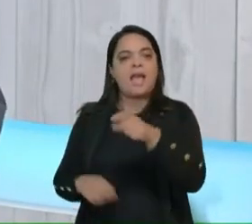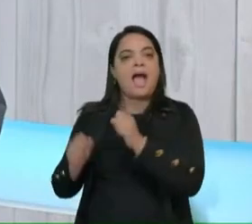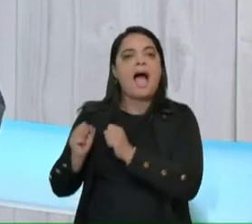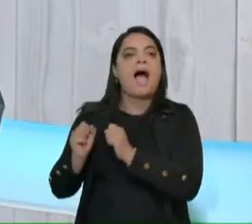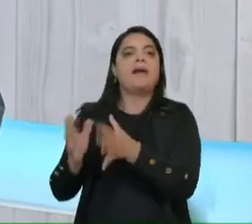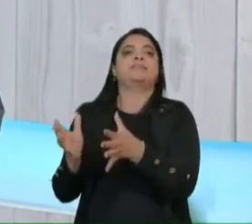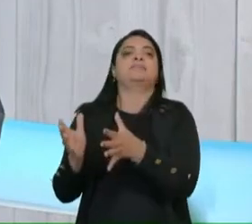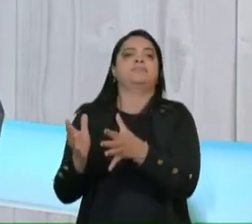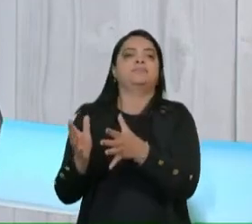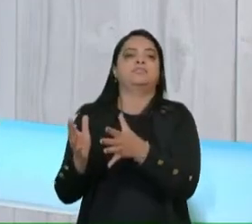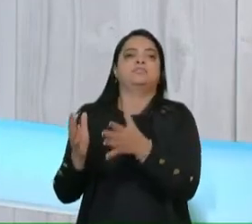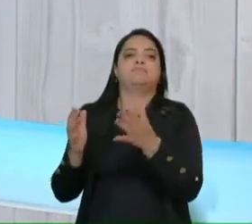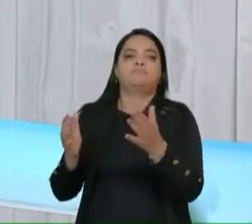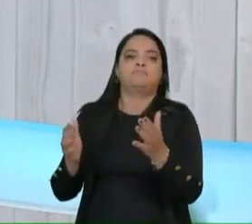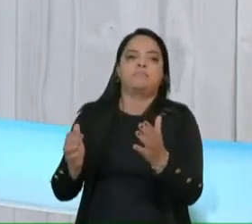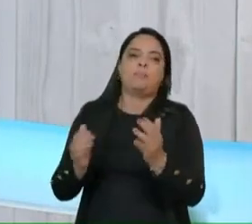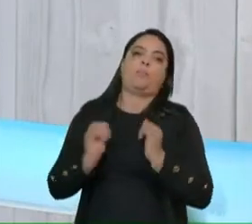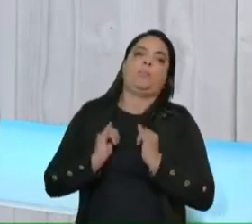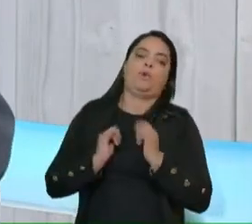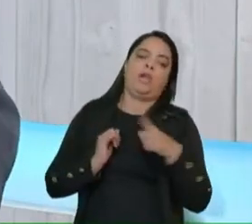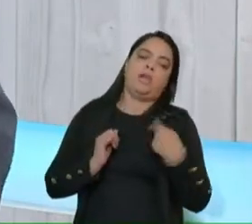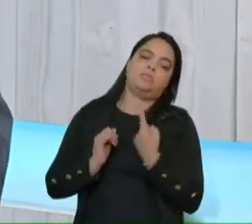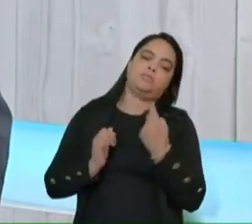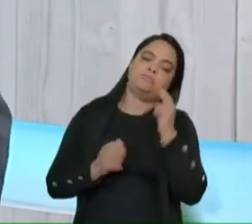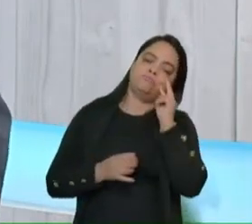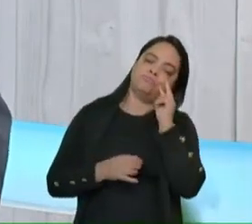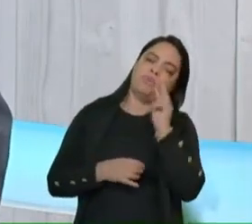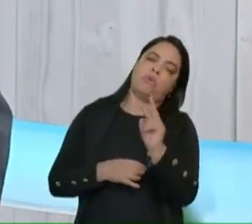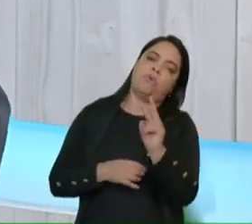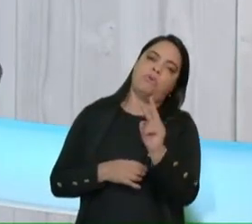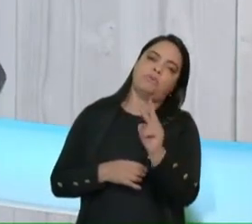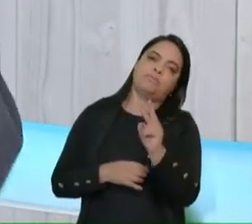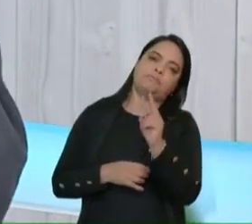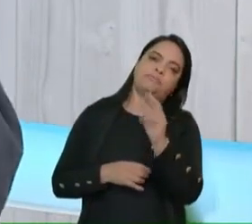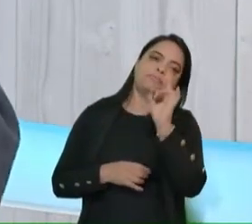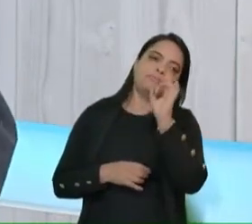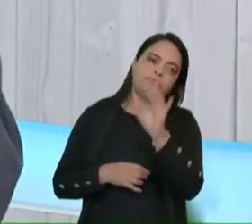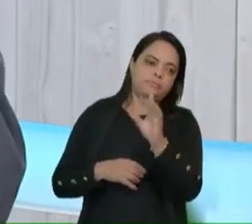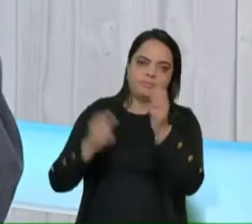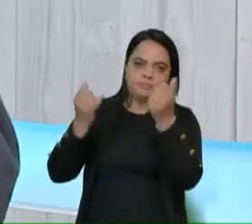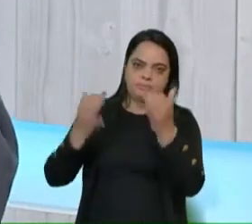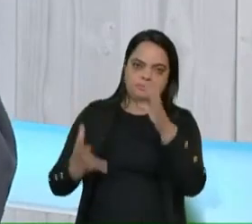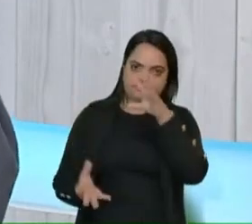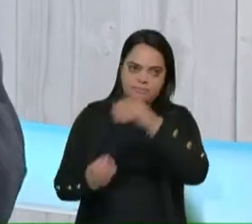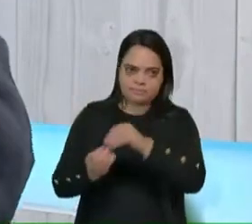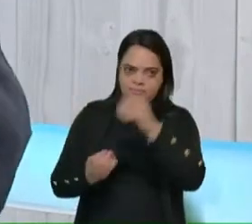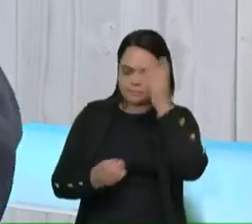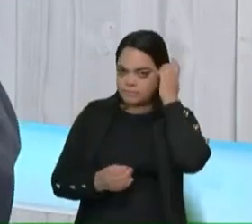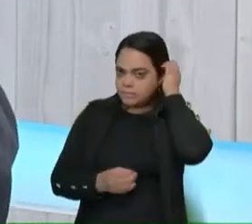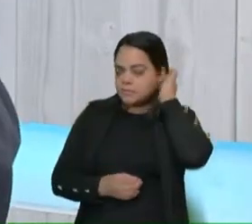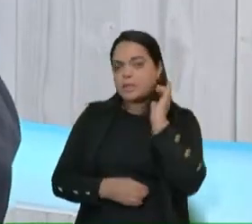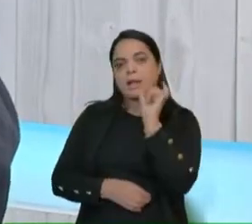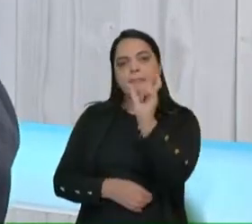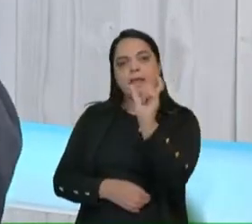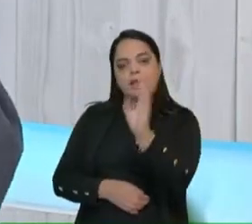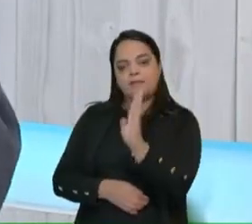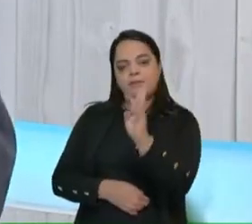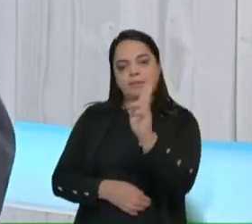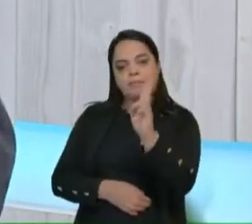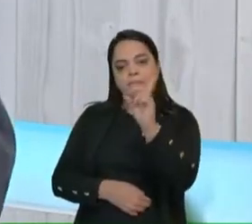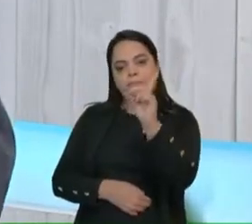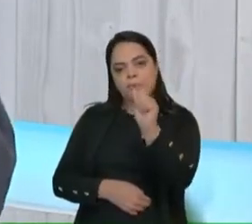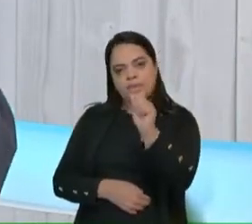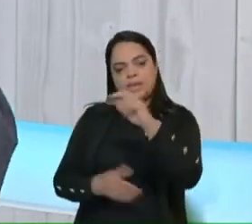compassiva também né a gente olha né E só trazendo um pouco a história a palavra buha